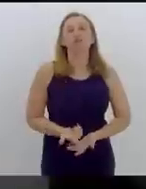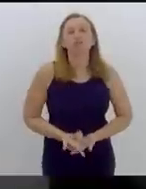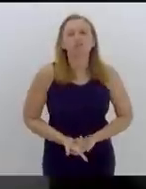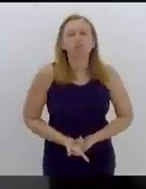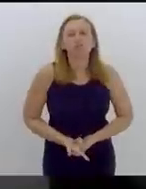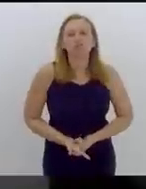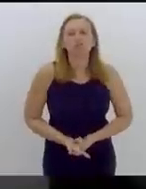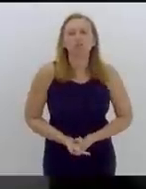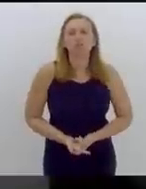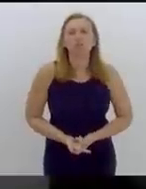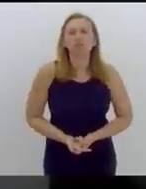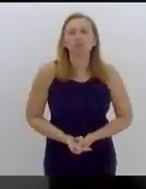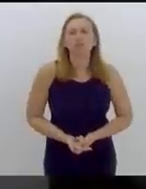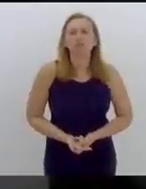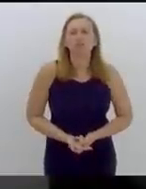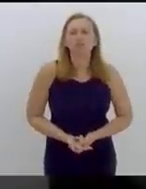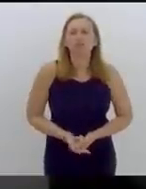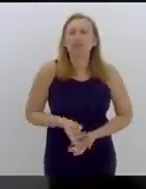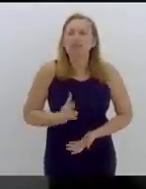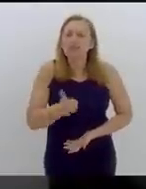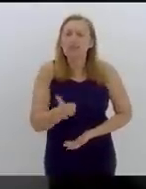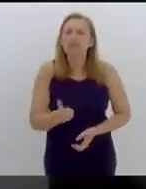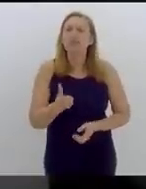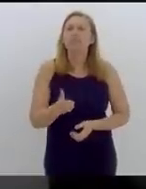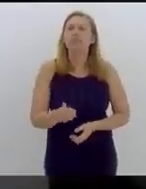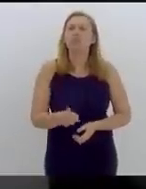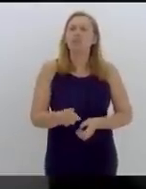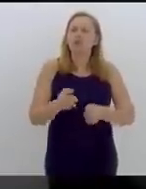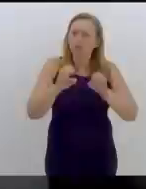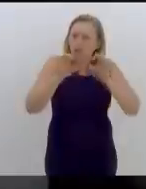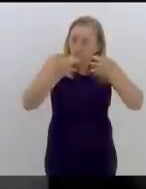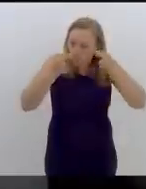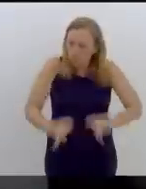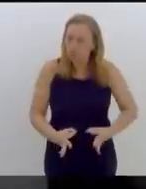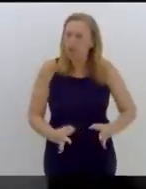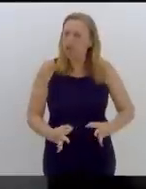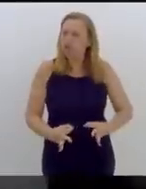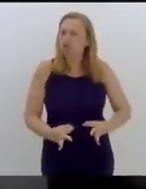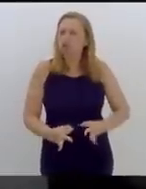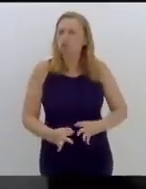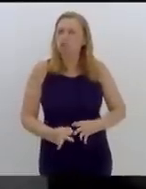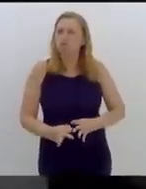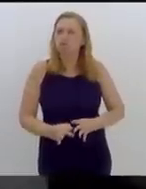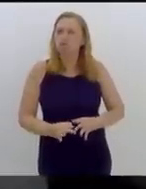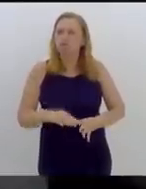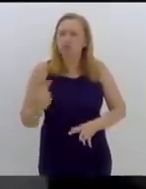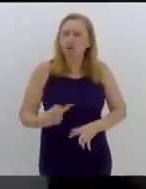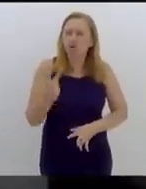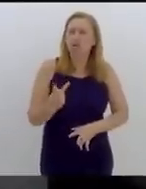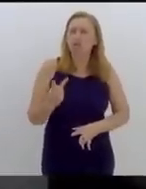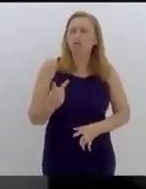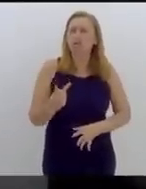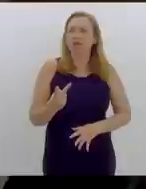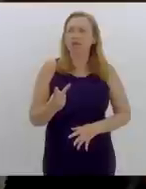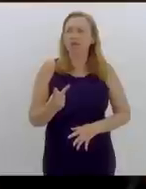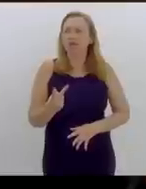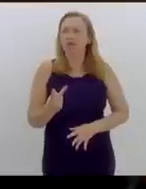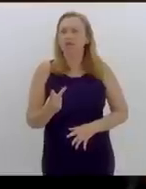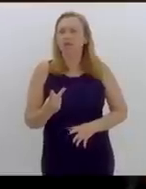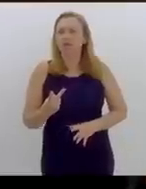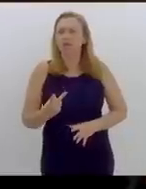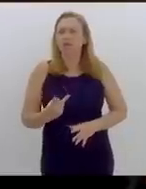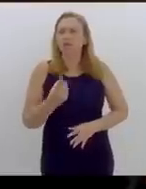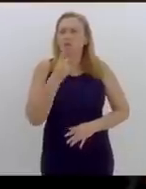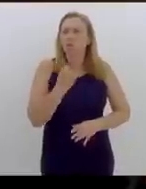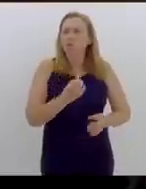eu sempre fui trabalho sempre eu errei o nome da corporação sangue azul eu sou